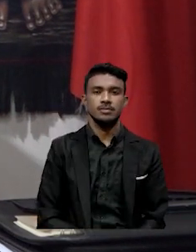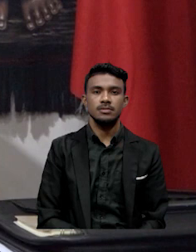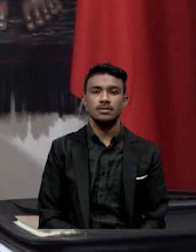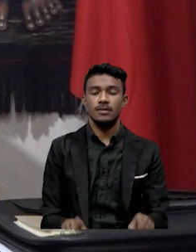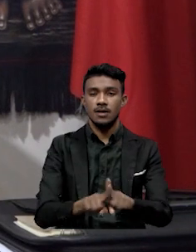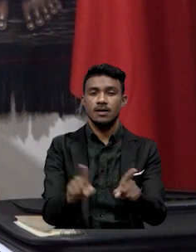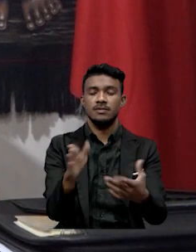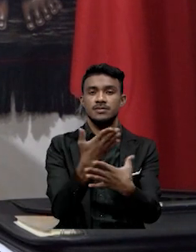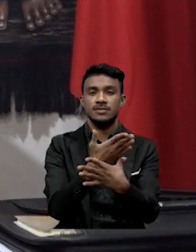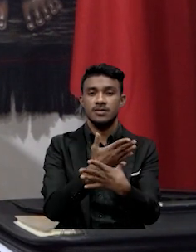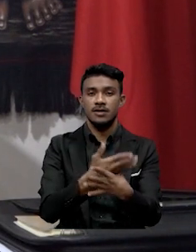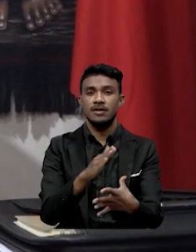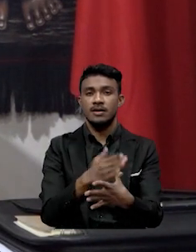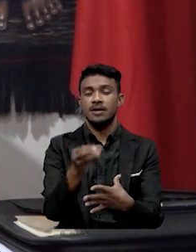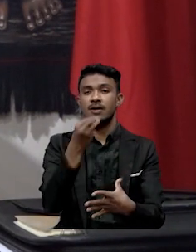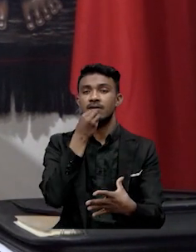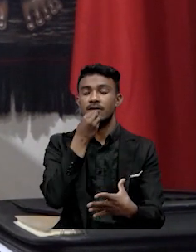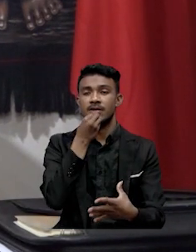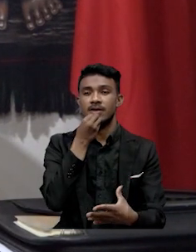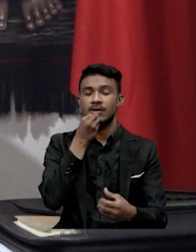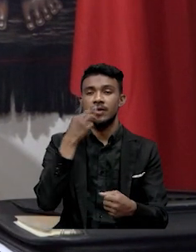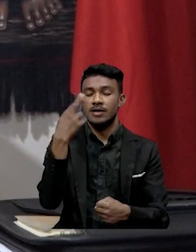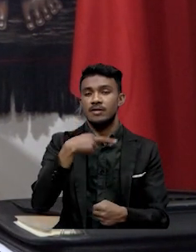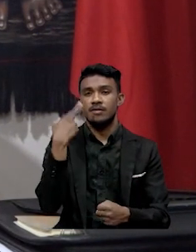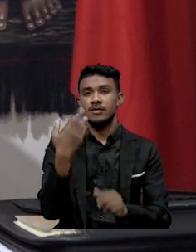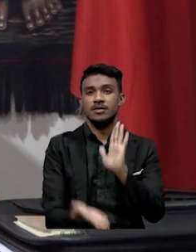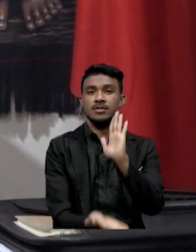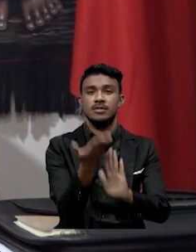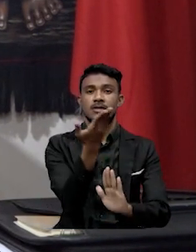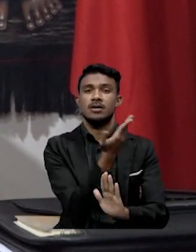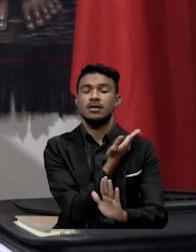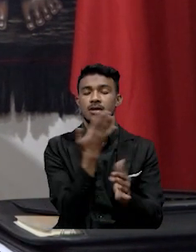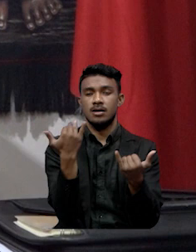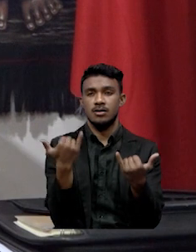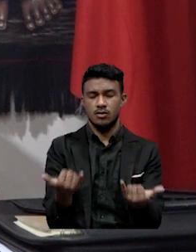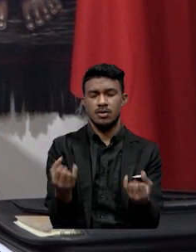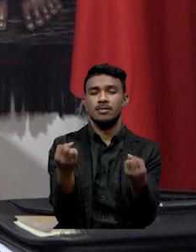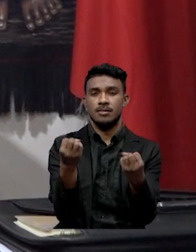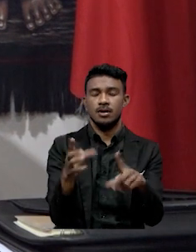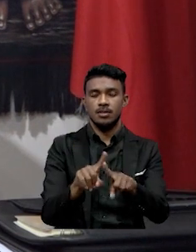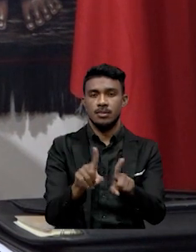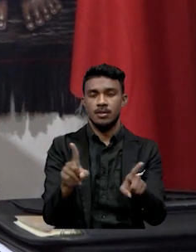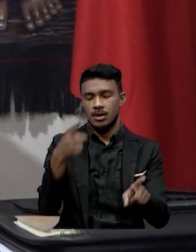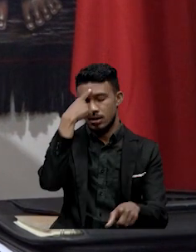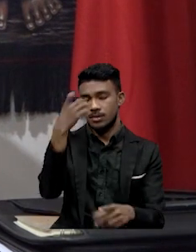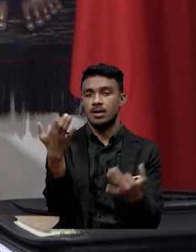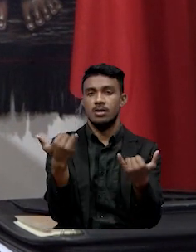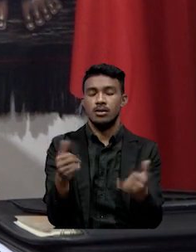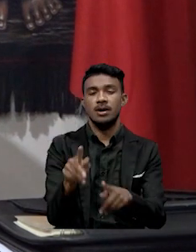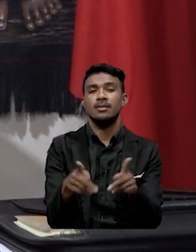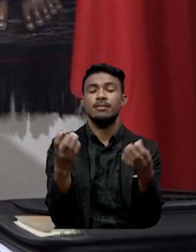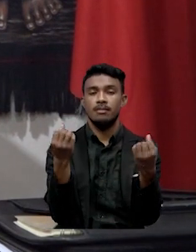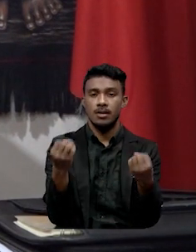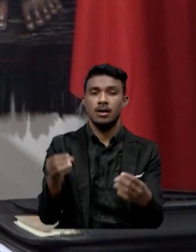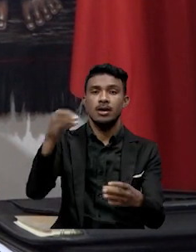Cesta Básica, assim que lança, fosse railaram saquedas. Agora fosse railaram barra. Também agora é uma barra começa a cuidar.